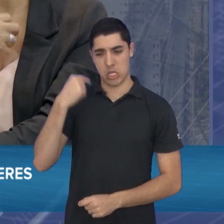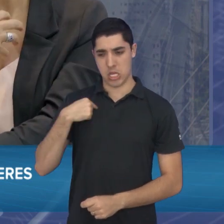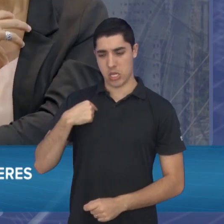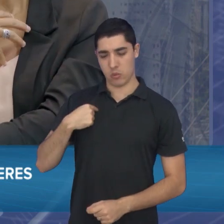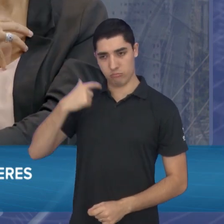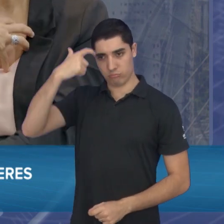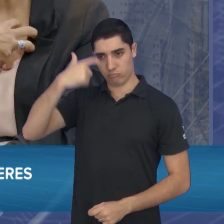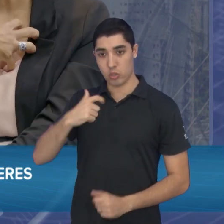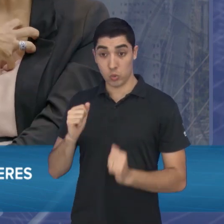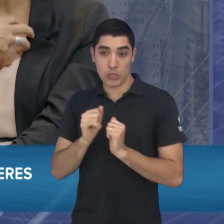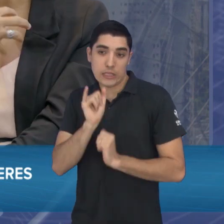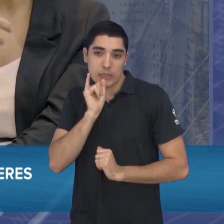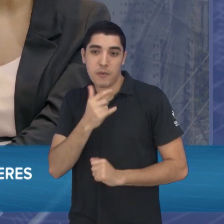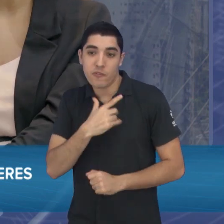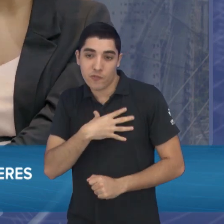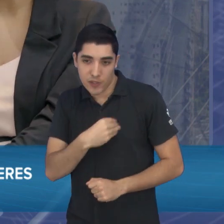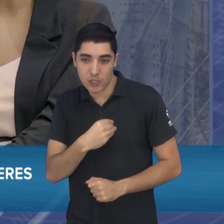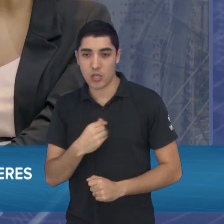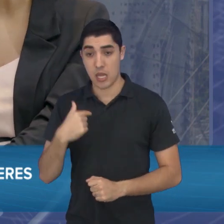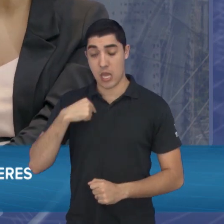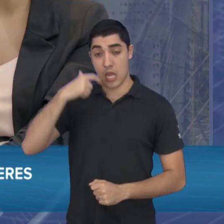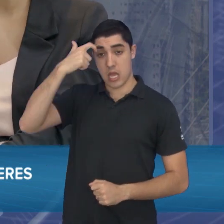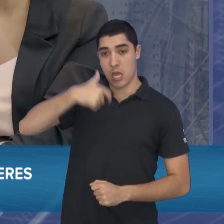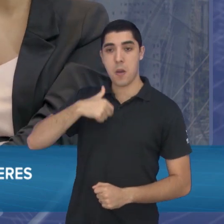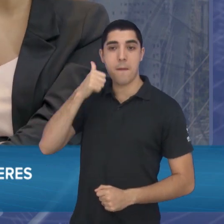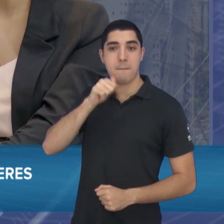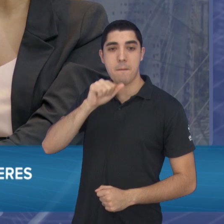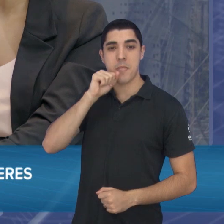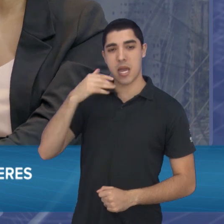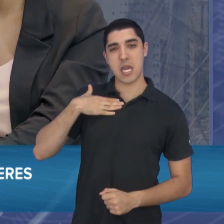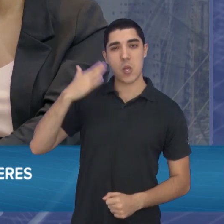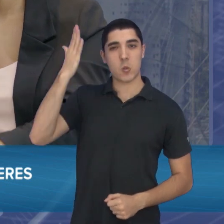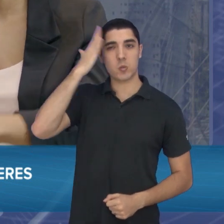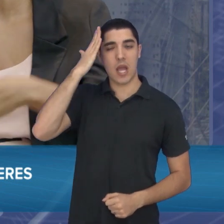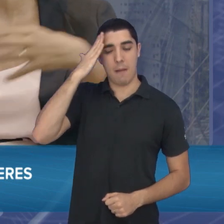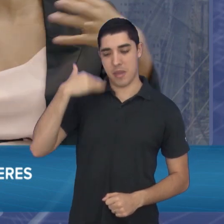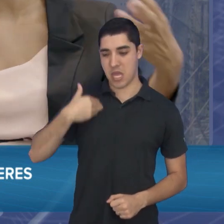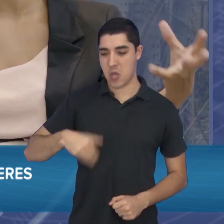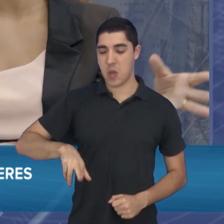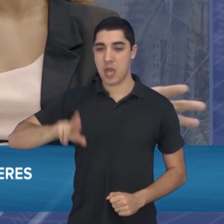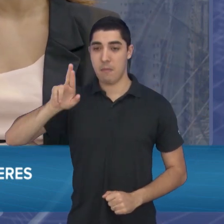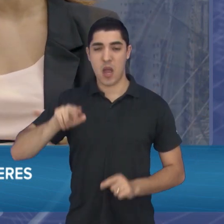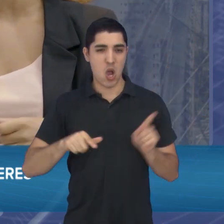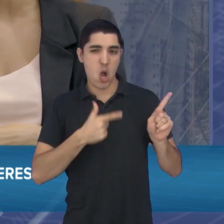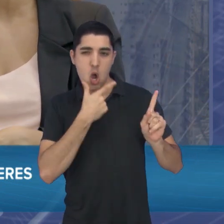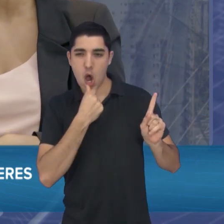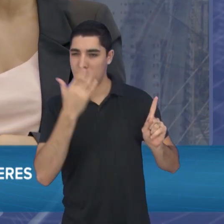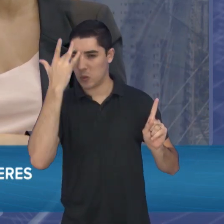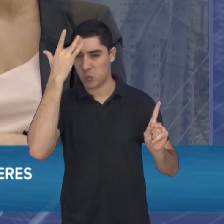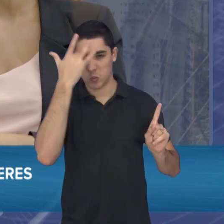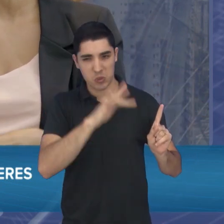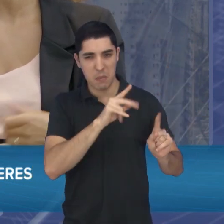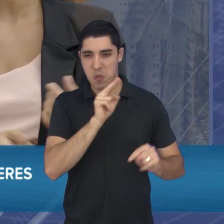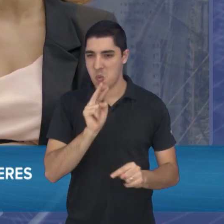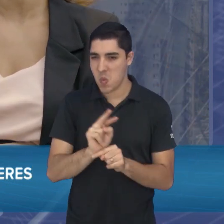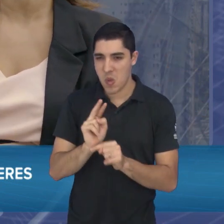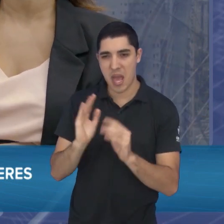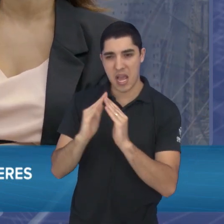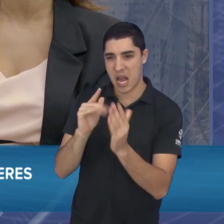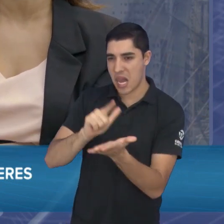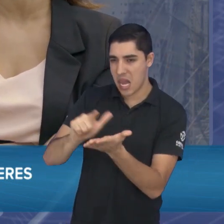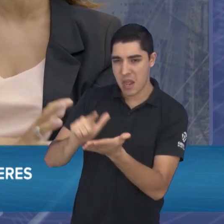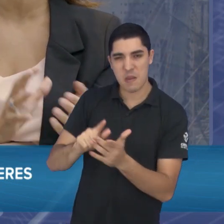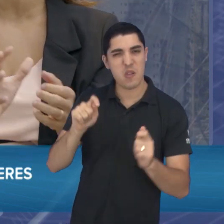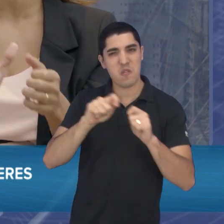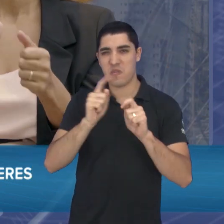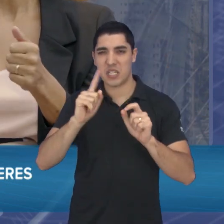os filhos, né? Ela é a mãe, então ela que sabe, ela que resolve, ela cuida melhor, o homem não sabe cuidar, o marido não sabe cuidar da casa, não vai fazer